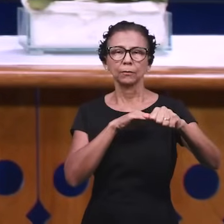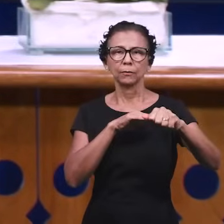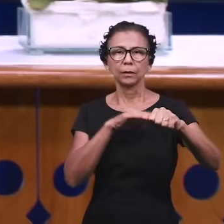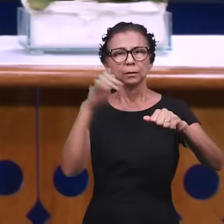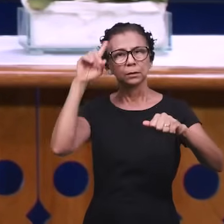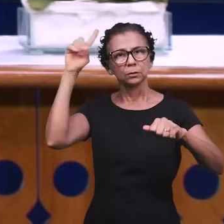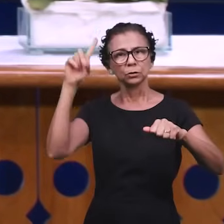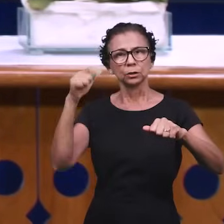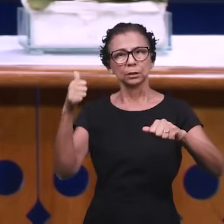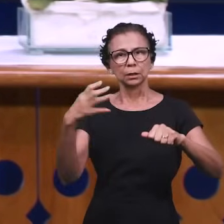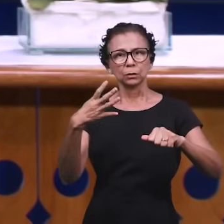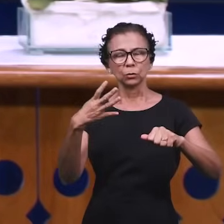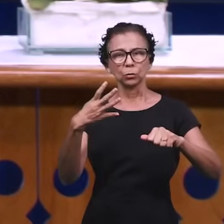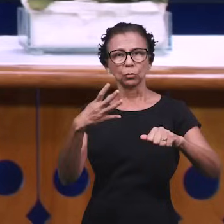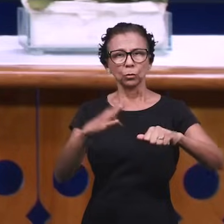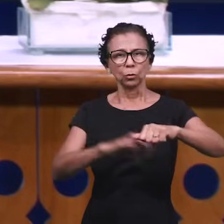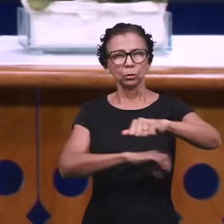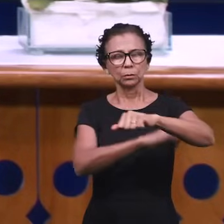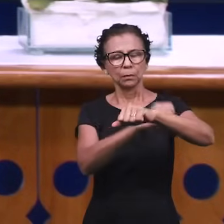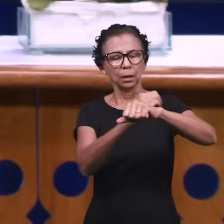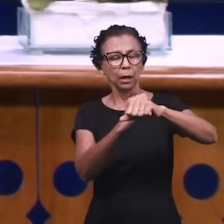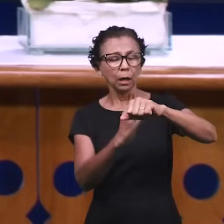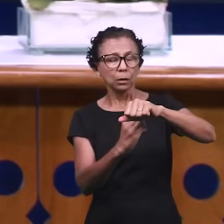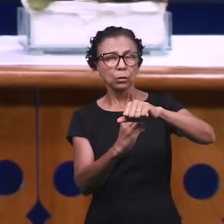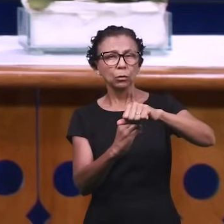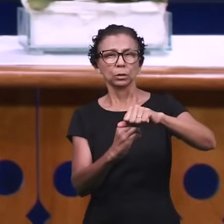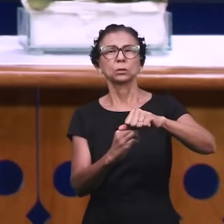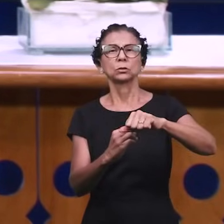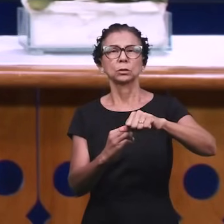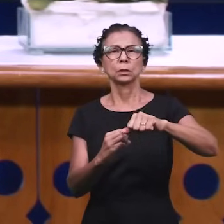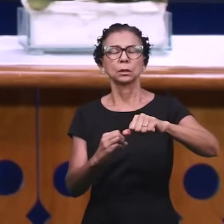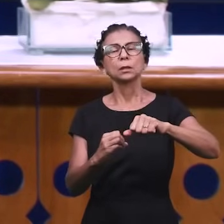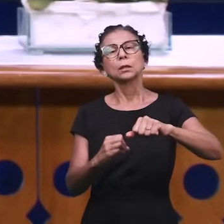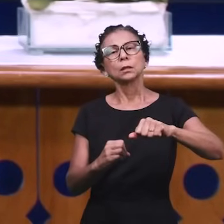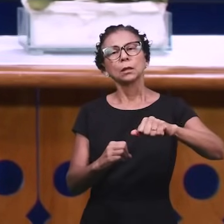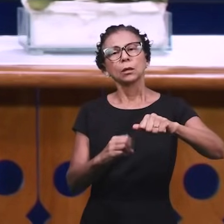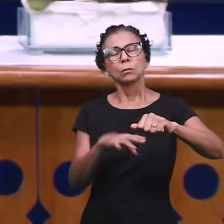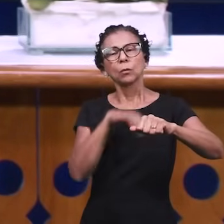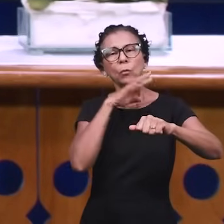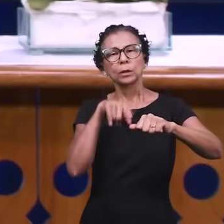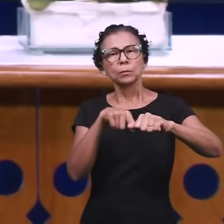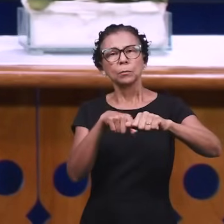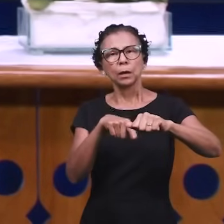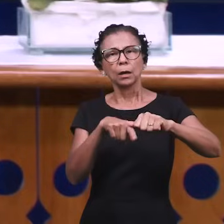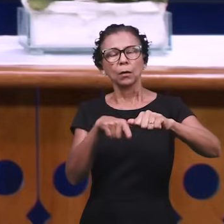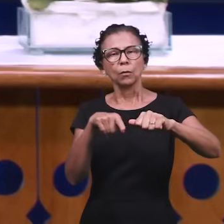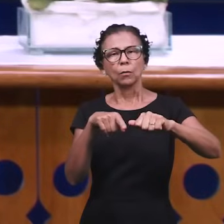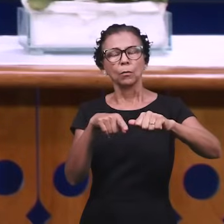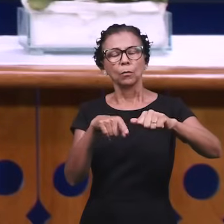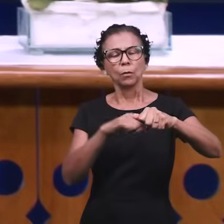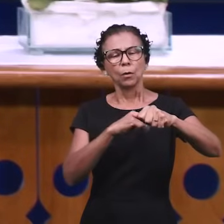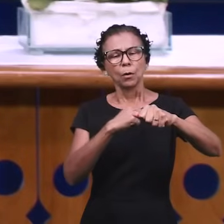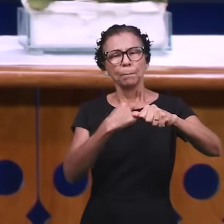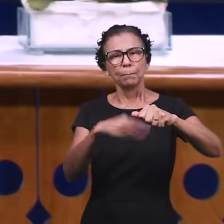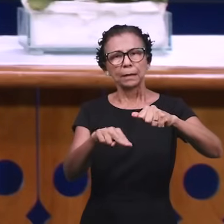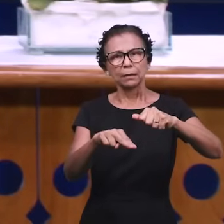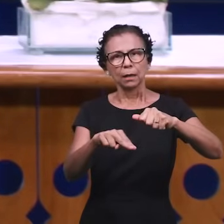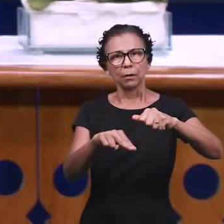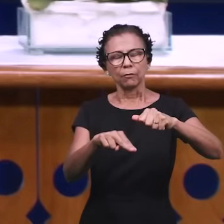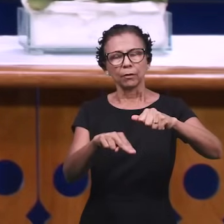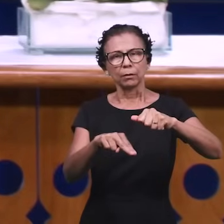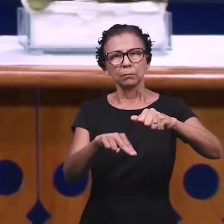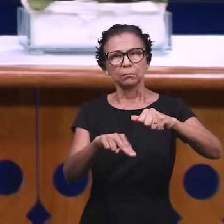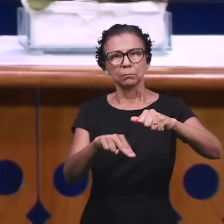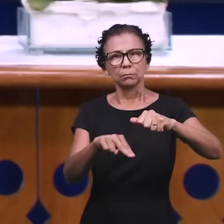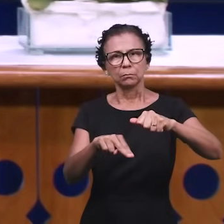no dia 14 ao entardecer. Então, tomar o cordeiro,